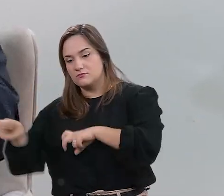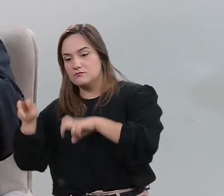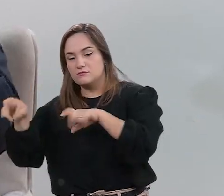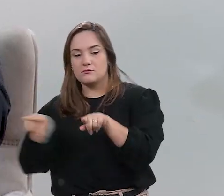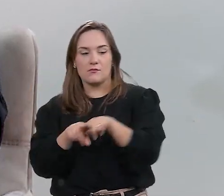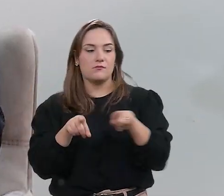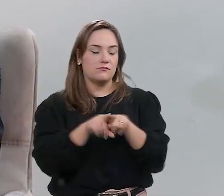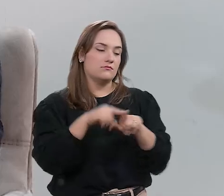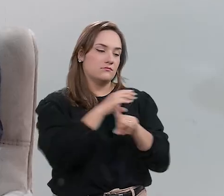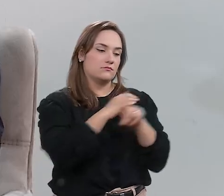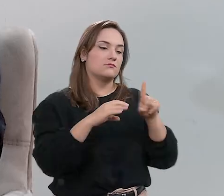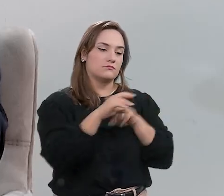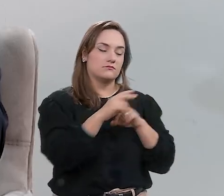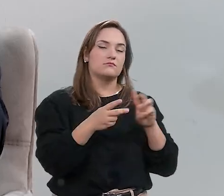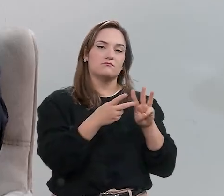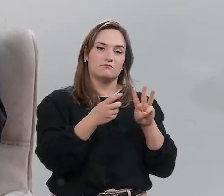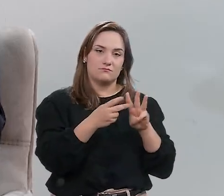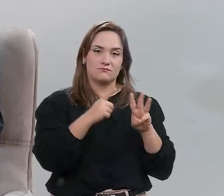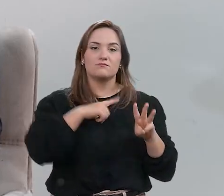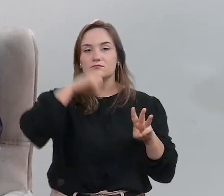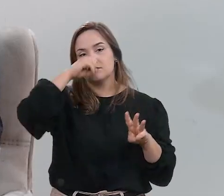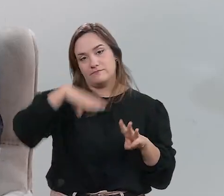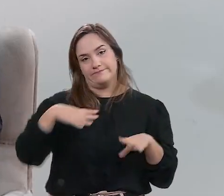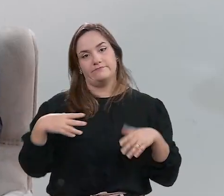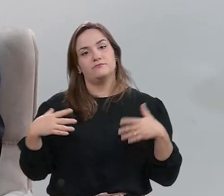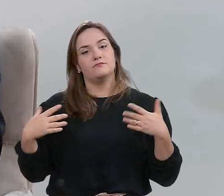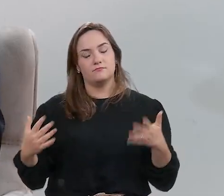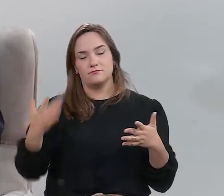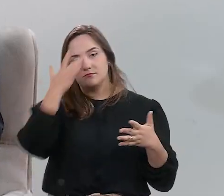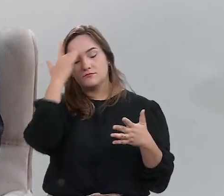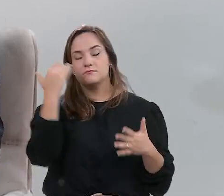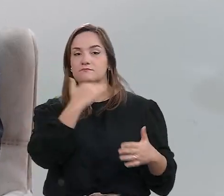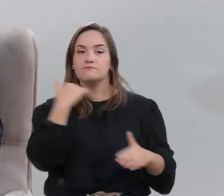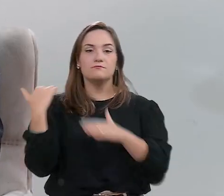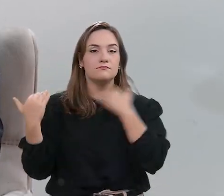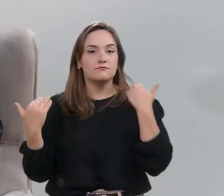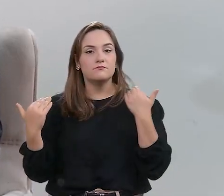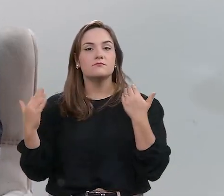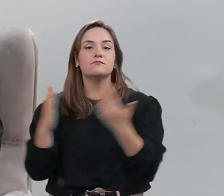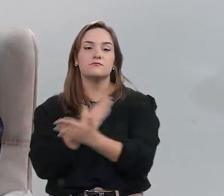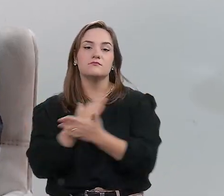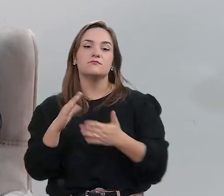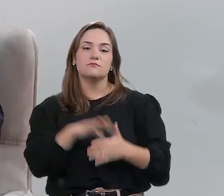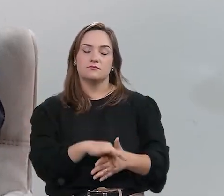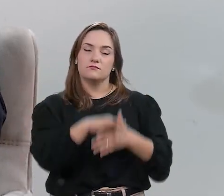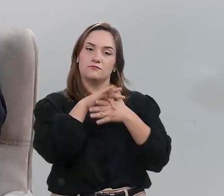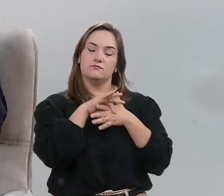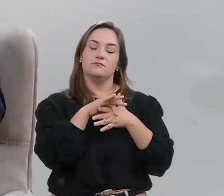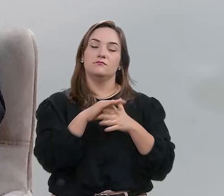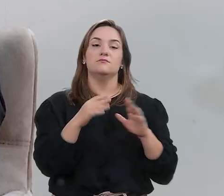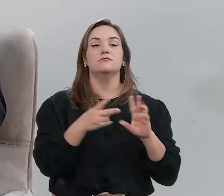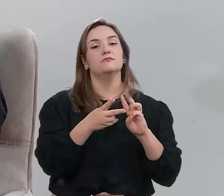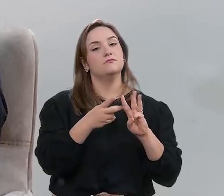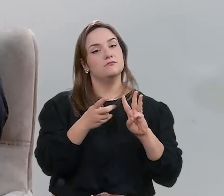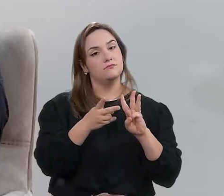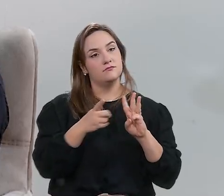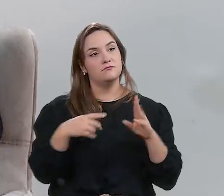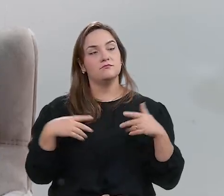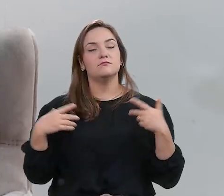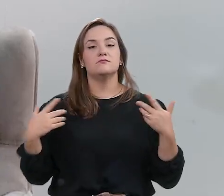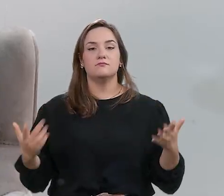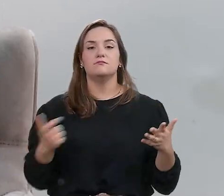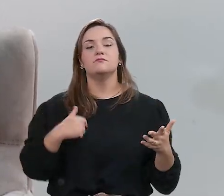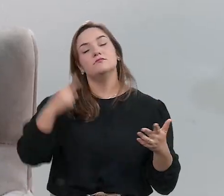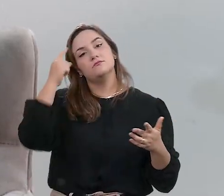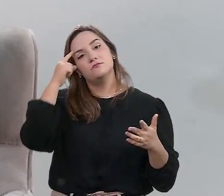que geram violência, né, e morte, inclusive, de algumas lideranças indígenas. Então, acho que o